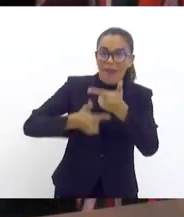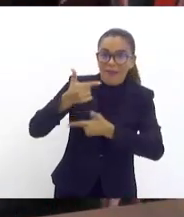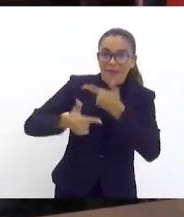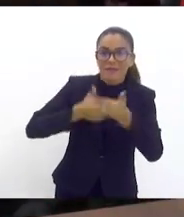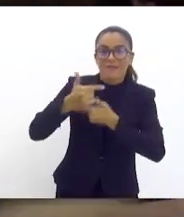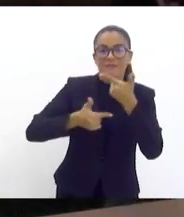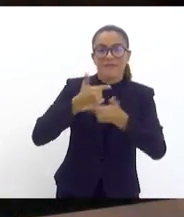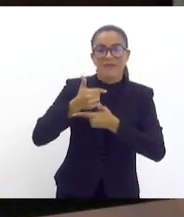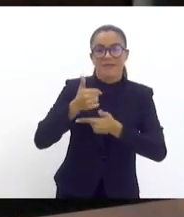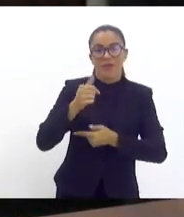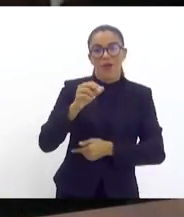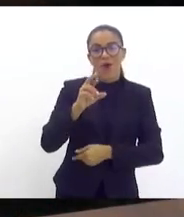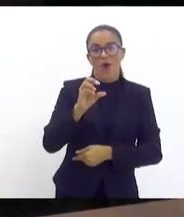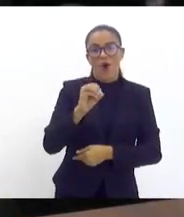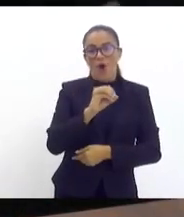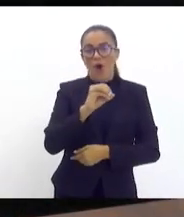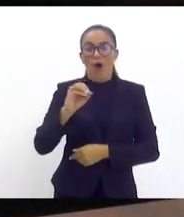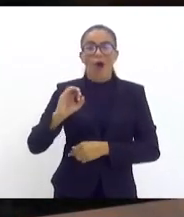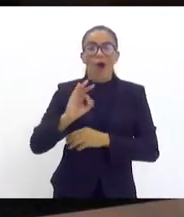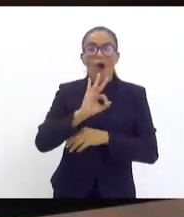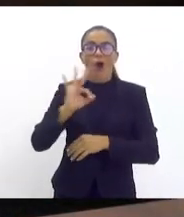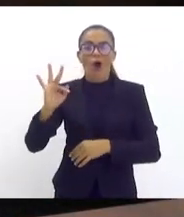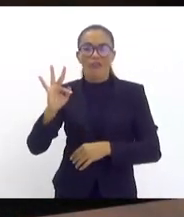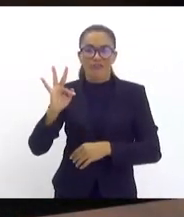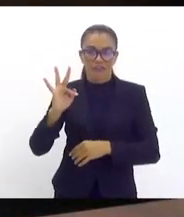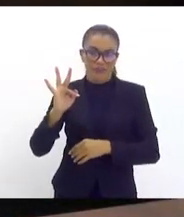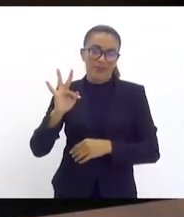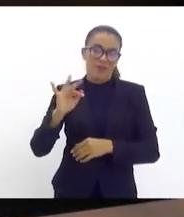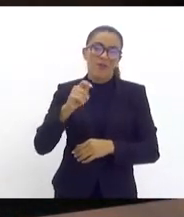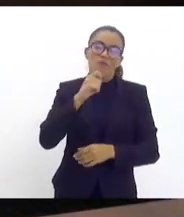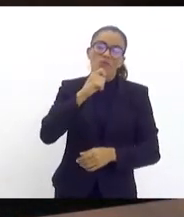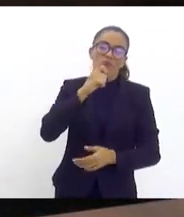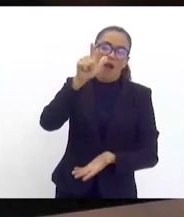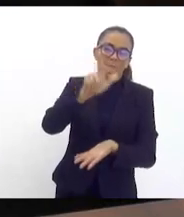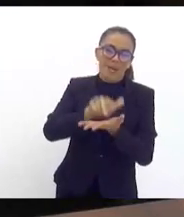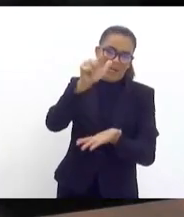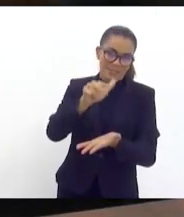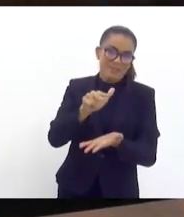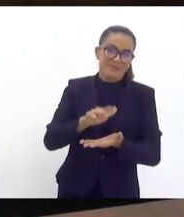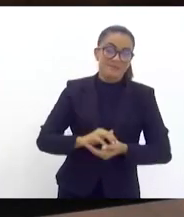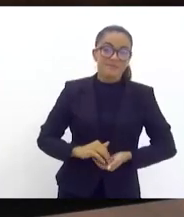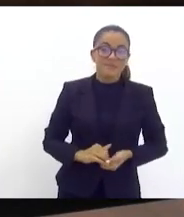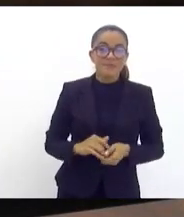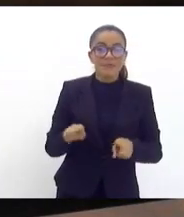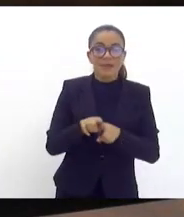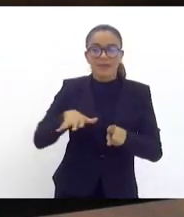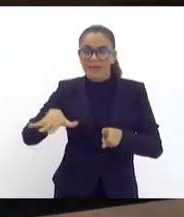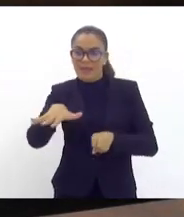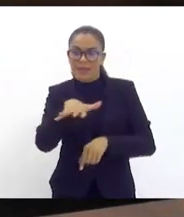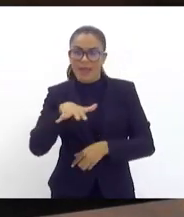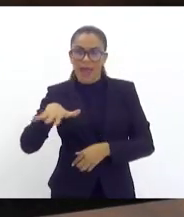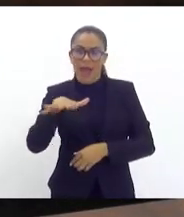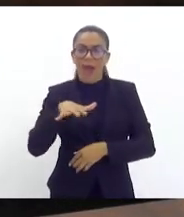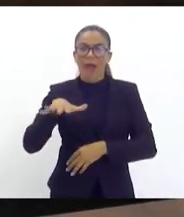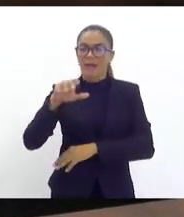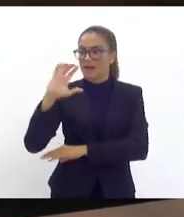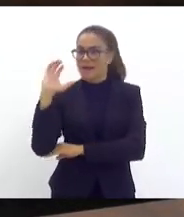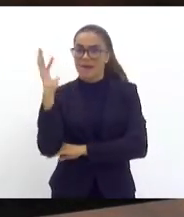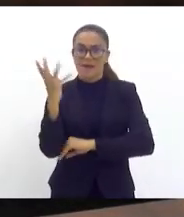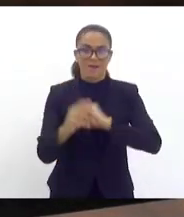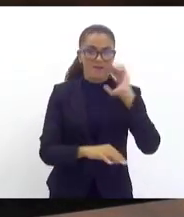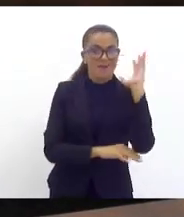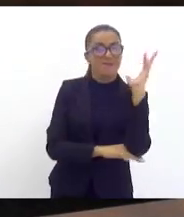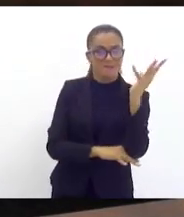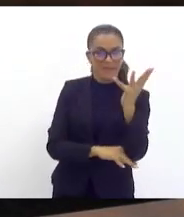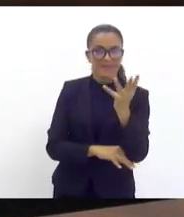off-road dentro do estado do Rio de Janeiro, principalmente atividades off-road, deputado Mink, em áreas de preservação ambiental.